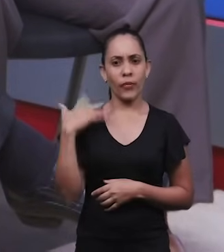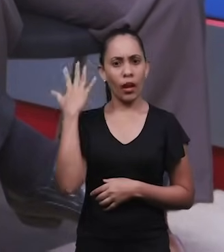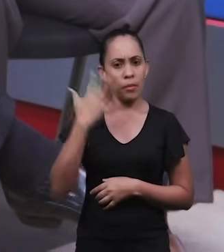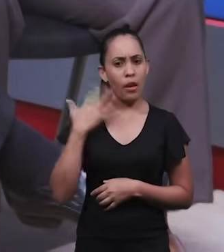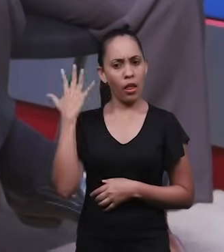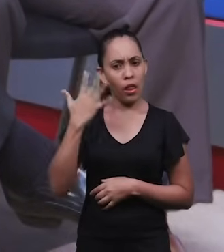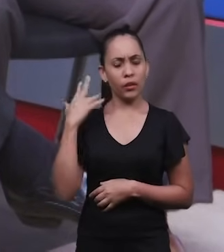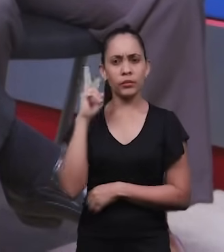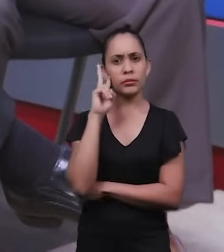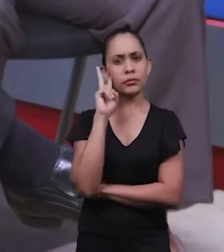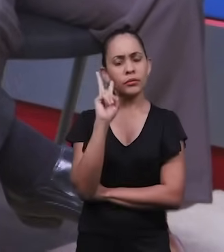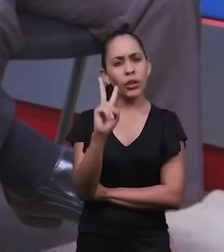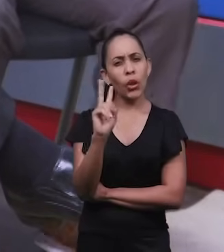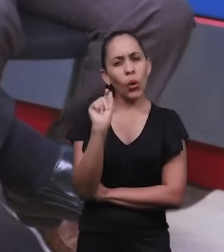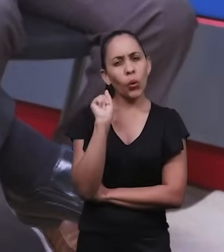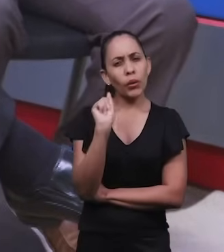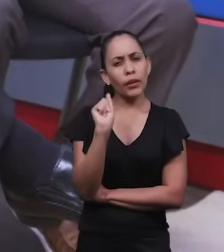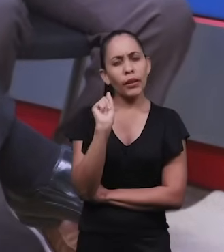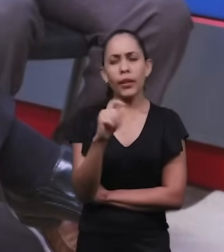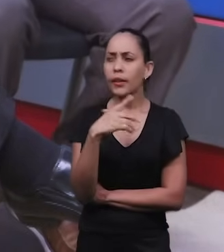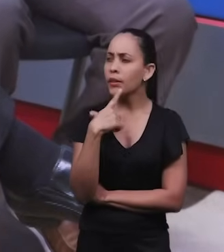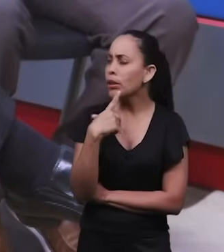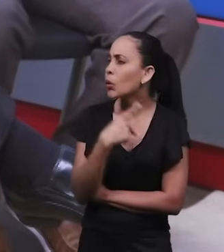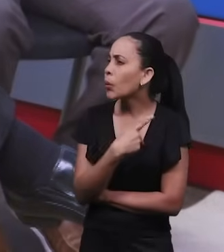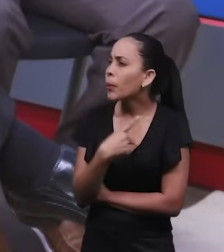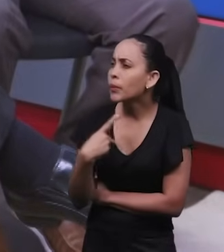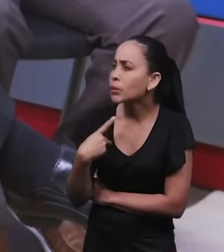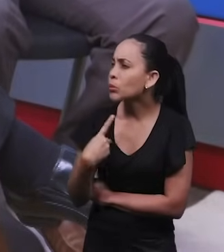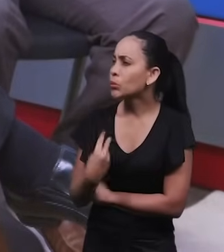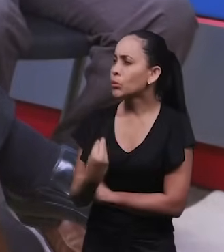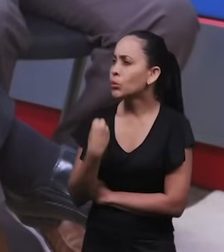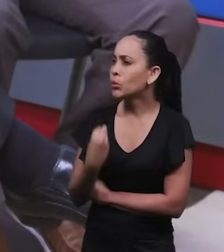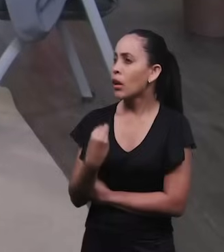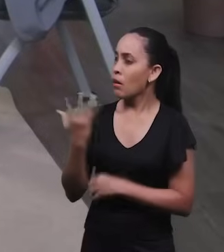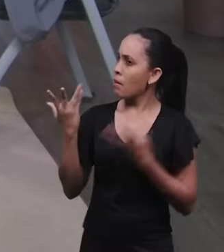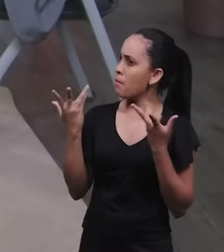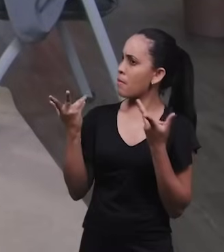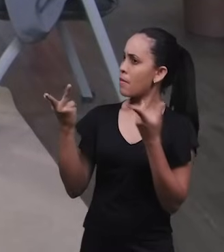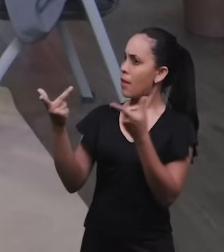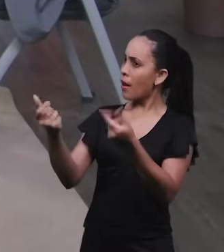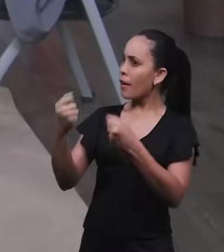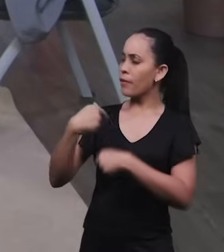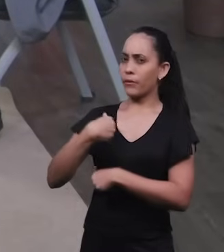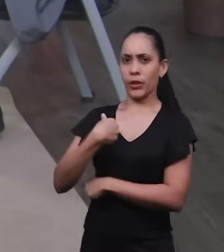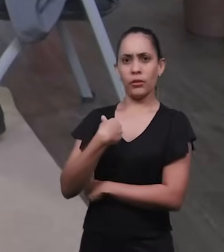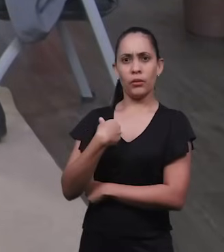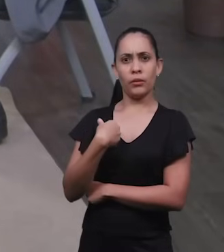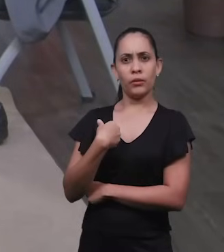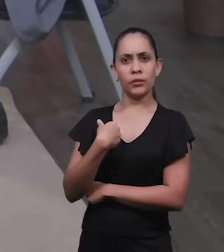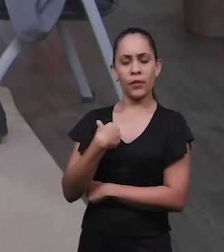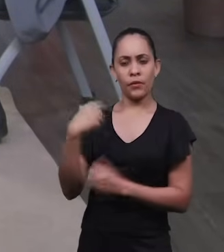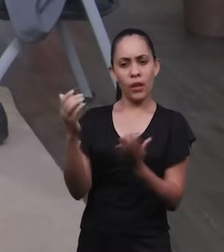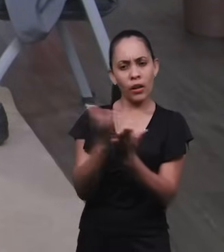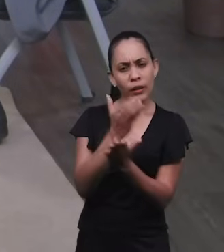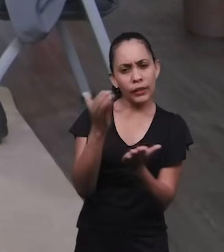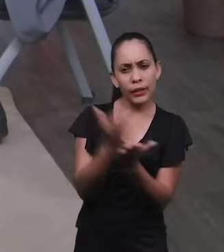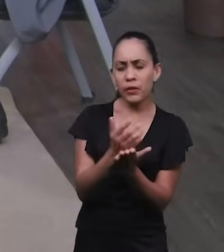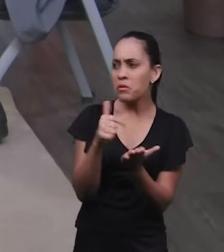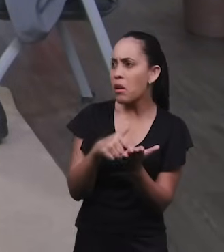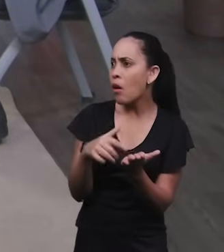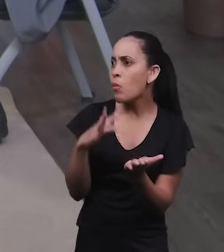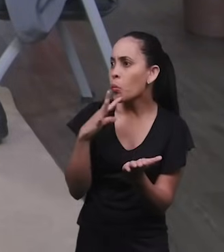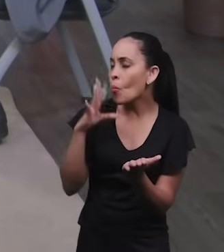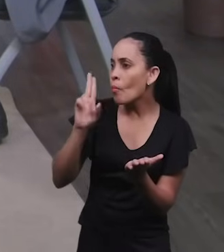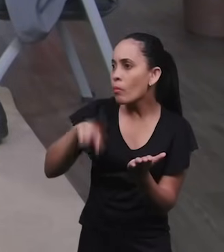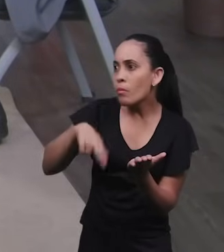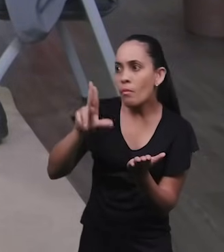palestra, assisti aquela palestra. O que é aquilo, pastor? Que coisa maravilhosa! Ele estava falando daquele livro lá,